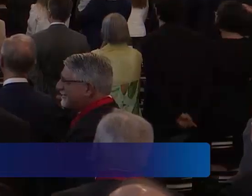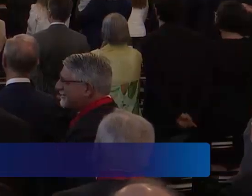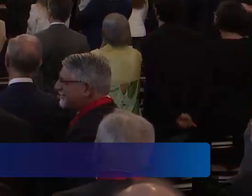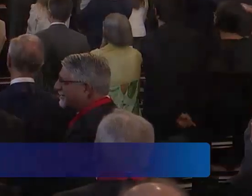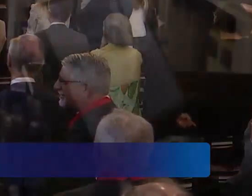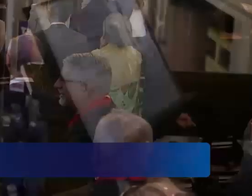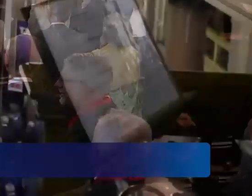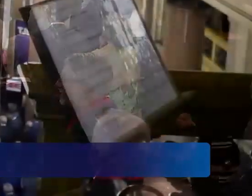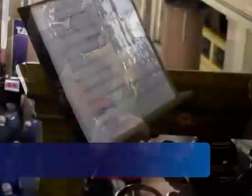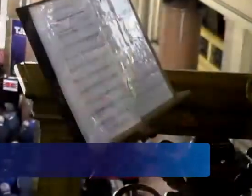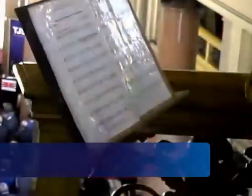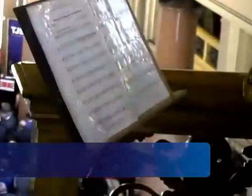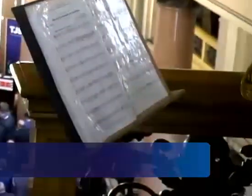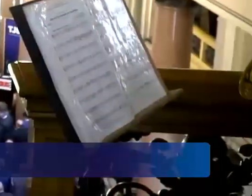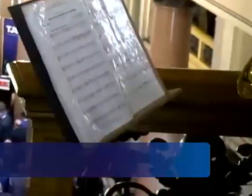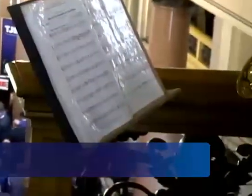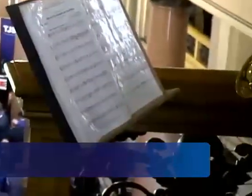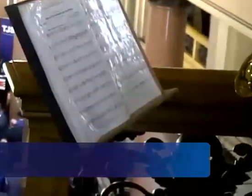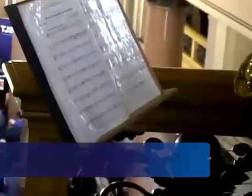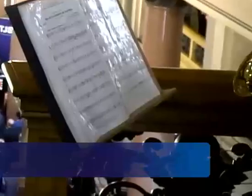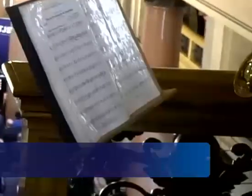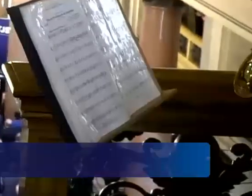E aí